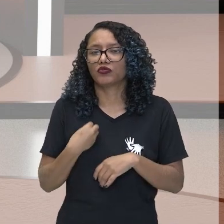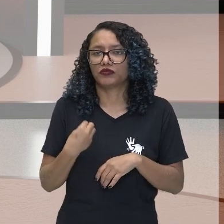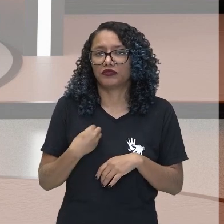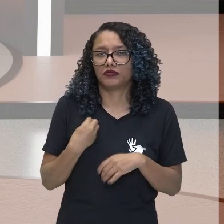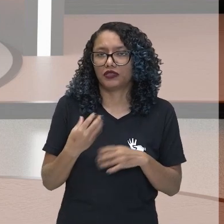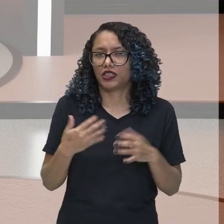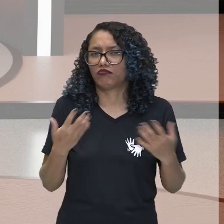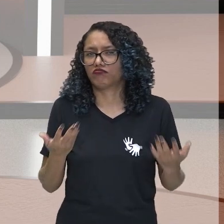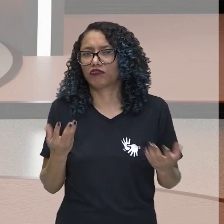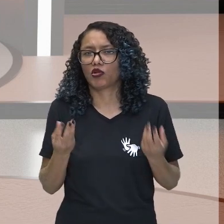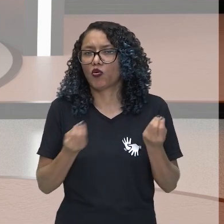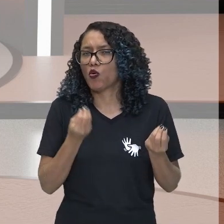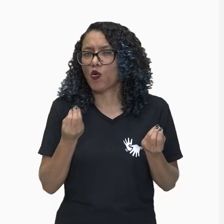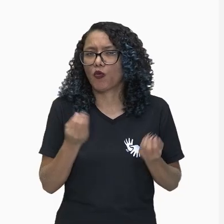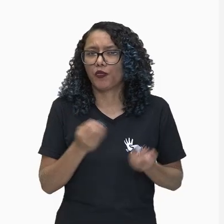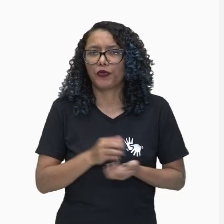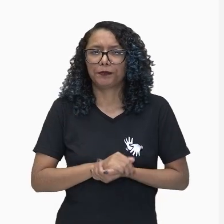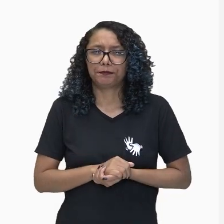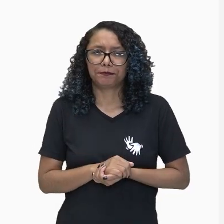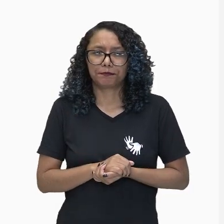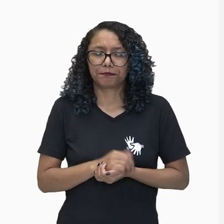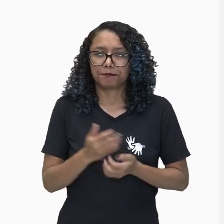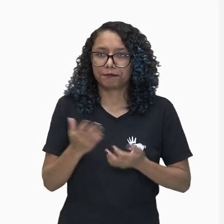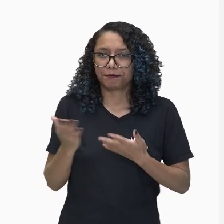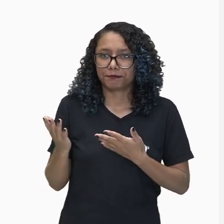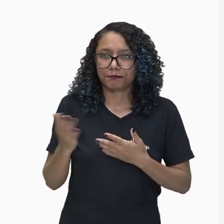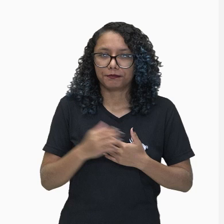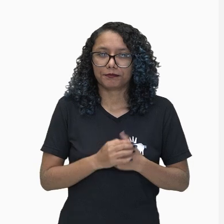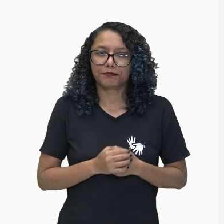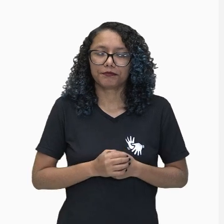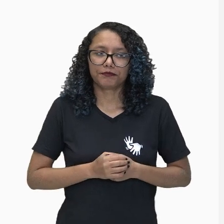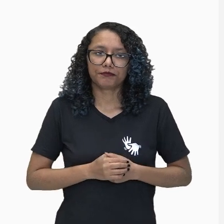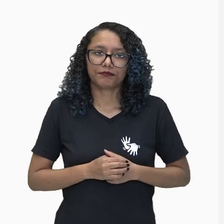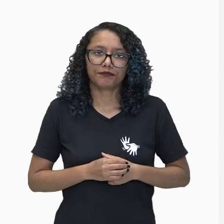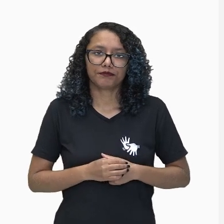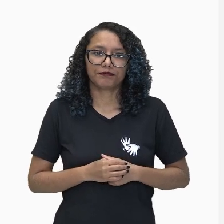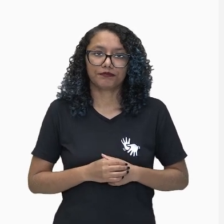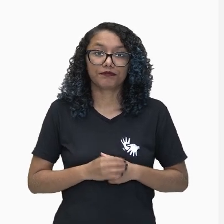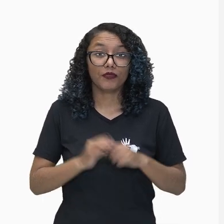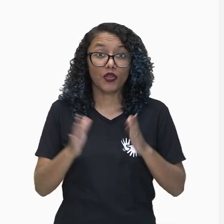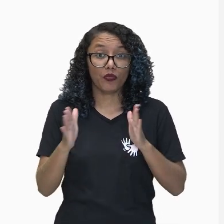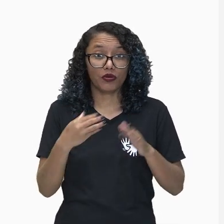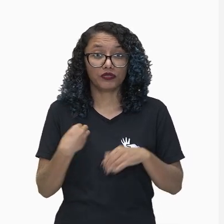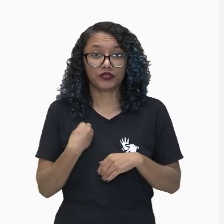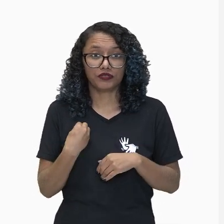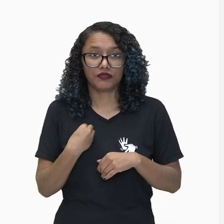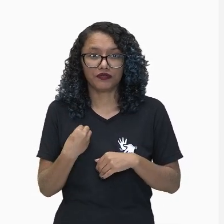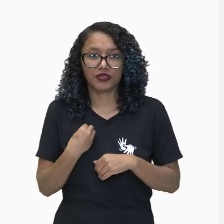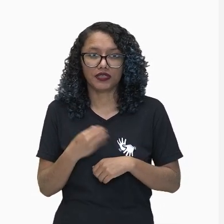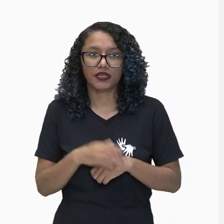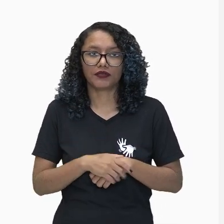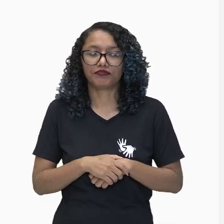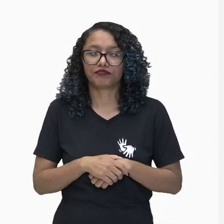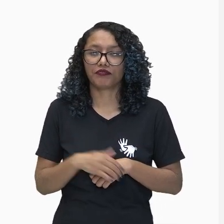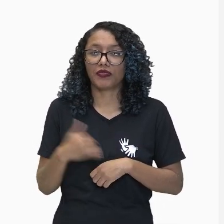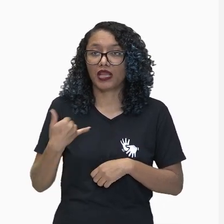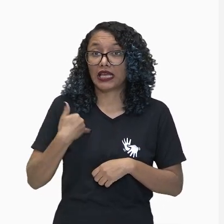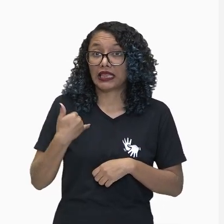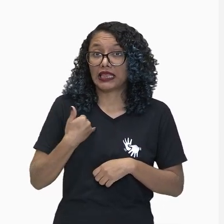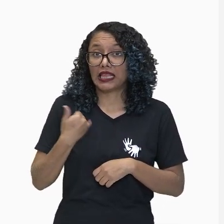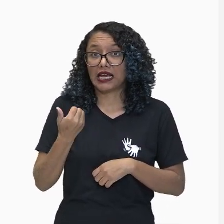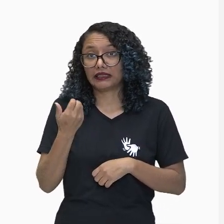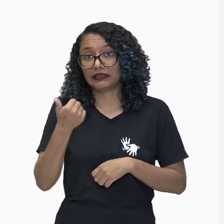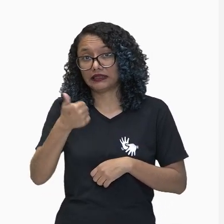aí no continente europeu? Olha só, a população europeia, gente, a expectativa de vida vai estar acima